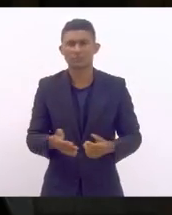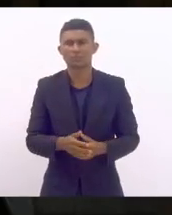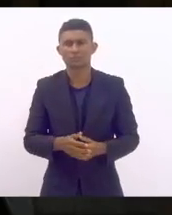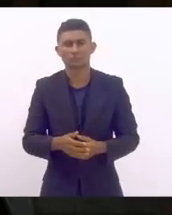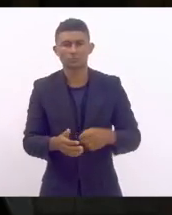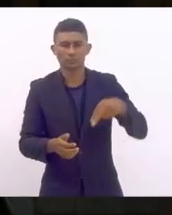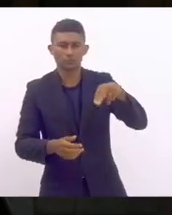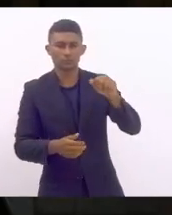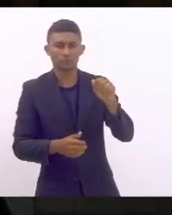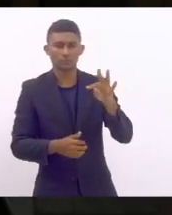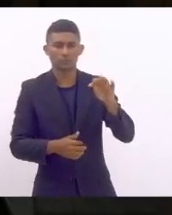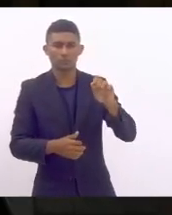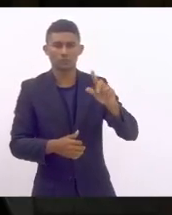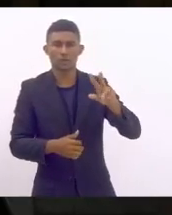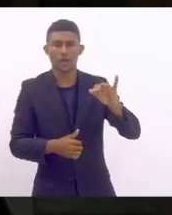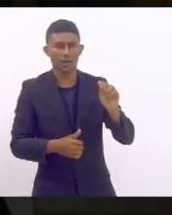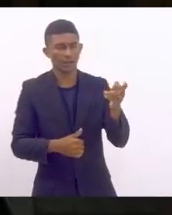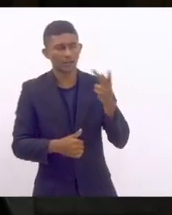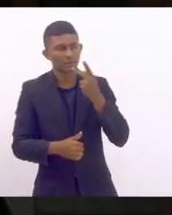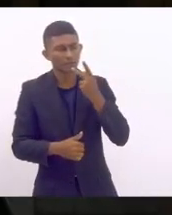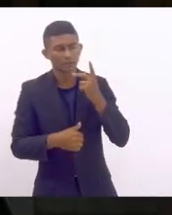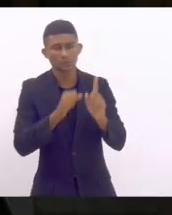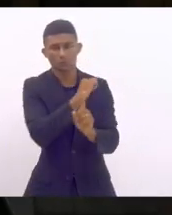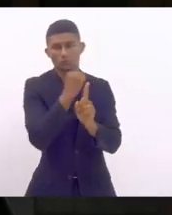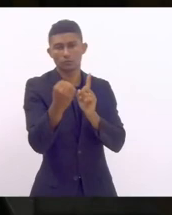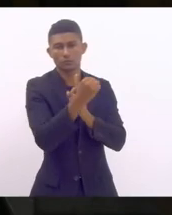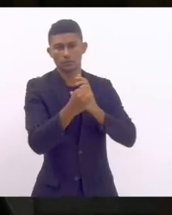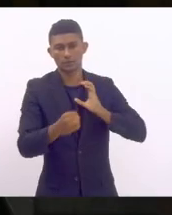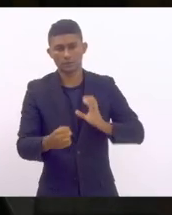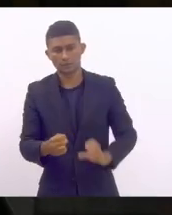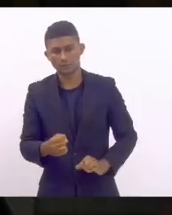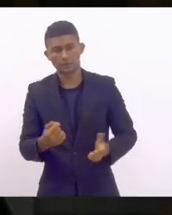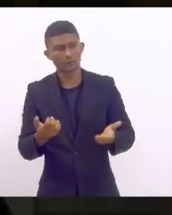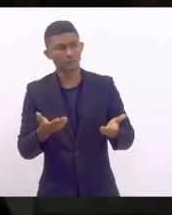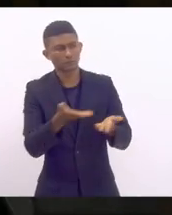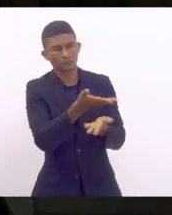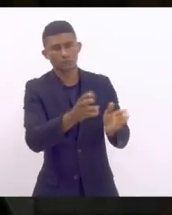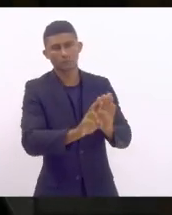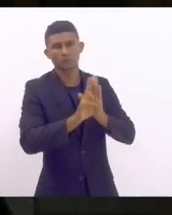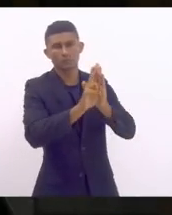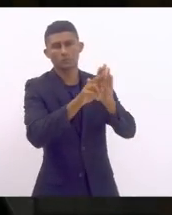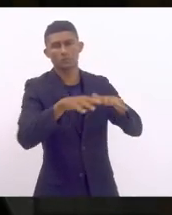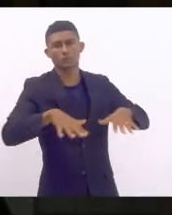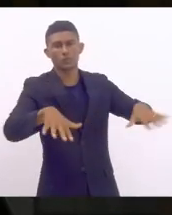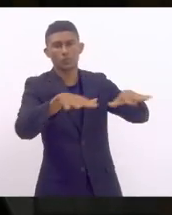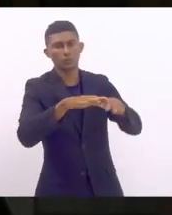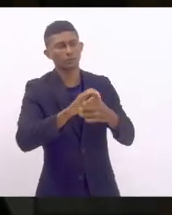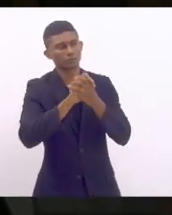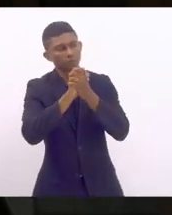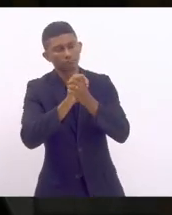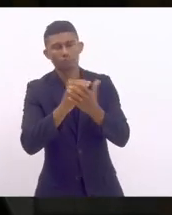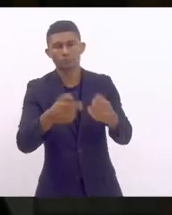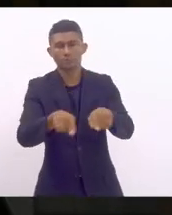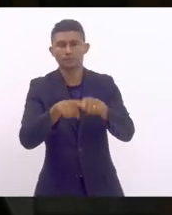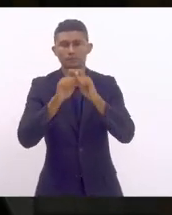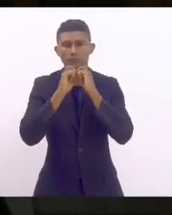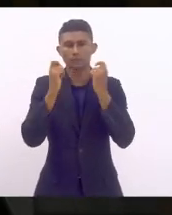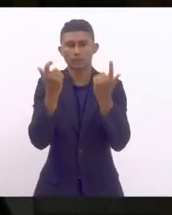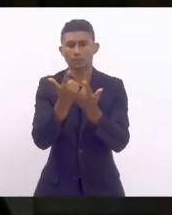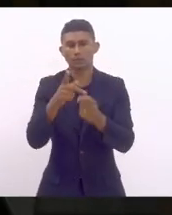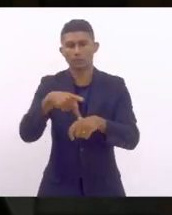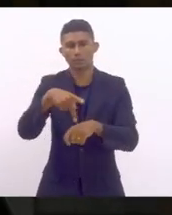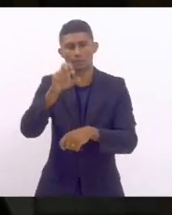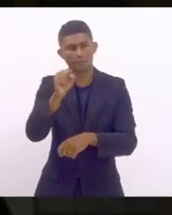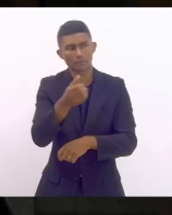que a Natália mencionou quero saudar a sociedade civil hoje apresentações docente discente e técnico-administrativo da Associação Nacional de